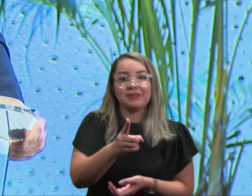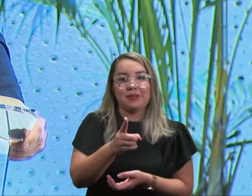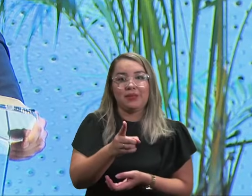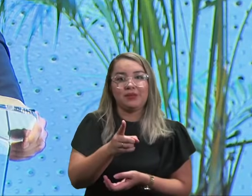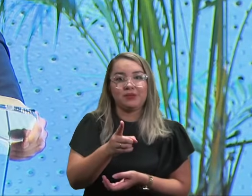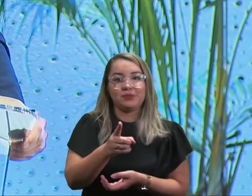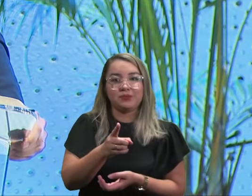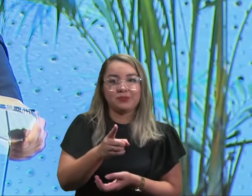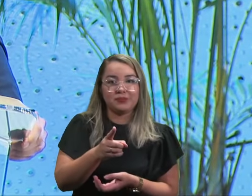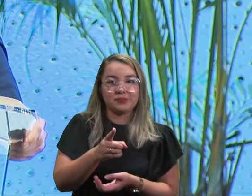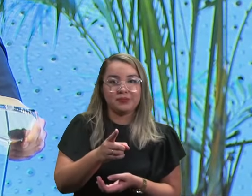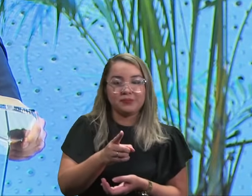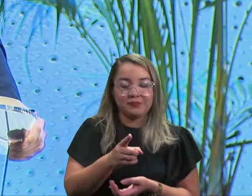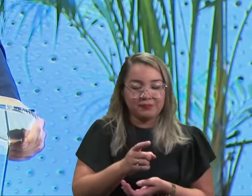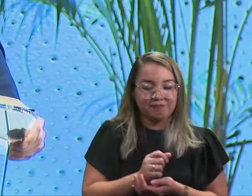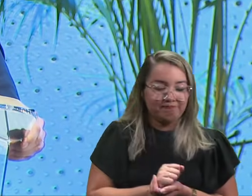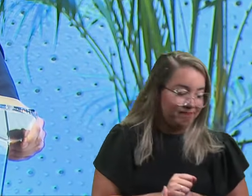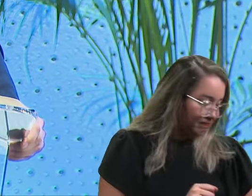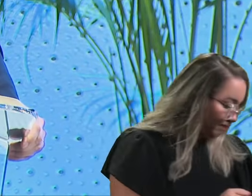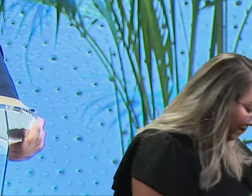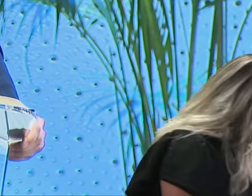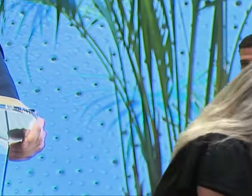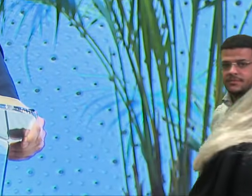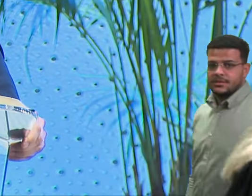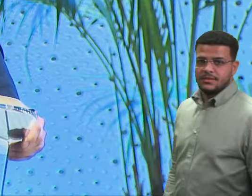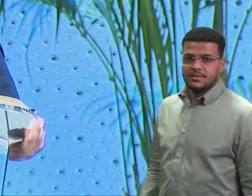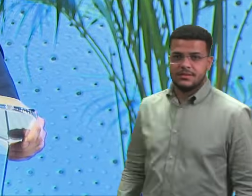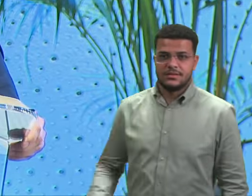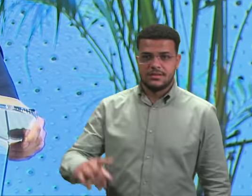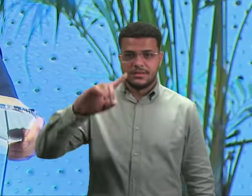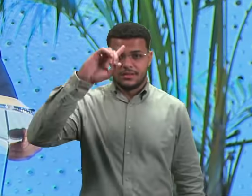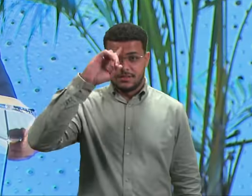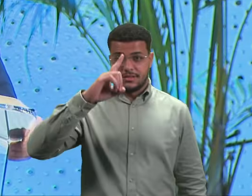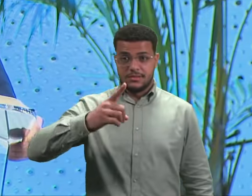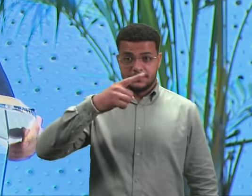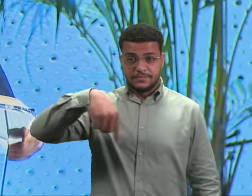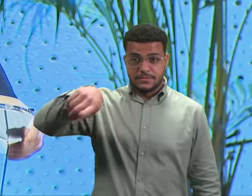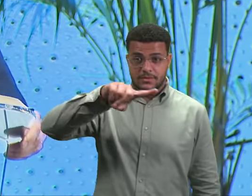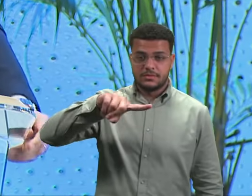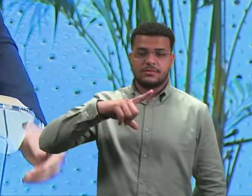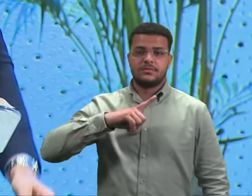mandamento. Eu mando vocês, amem uns aos outros.